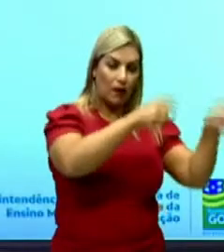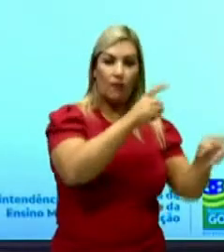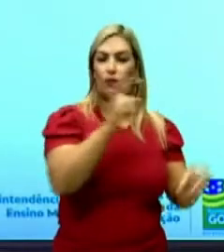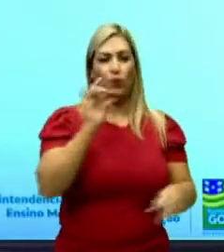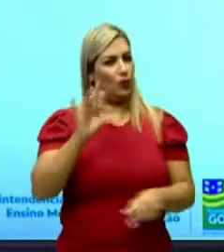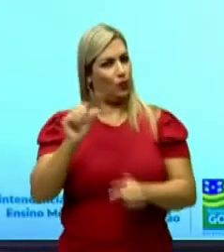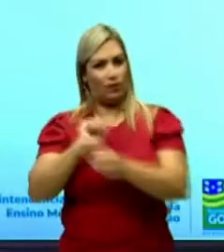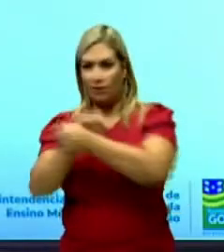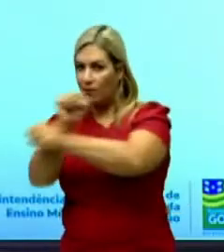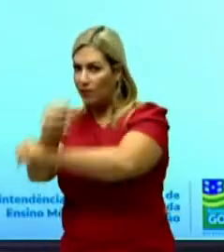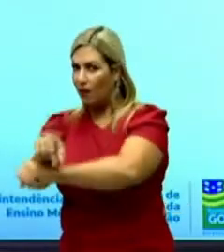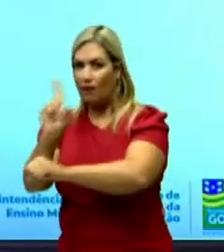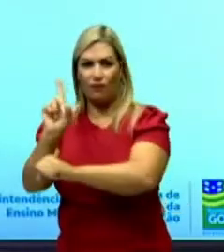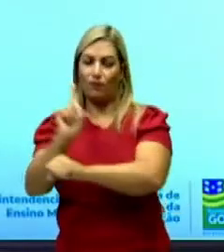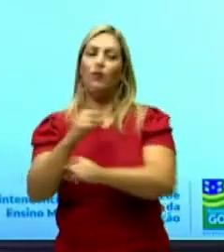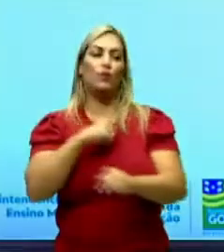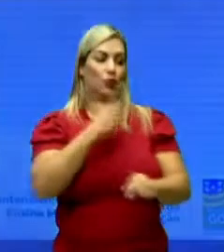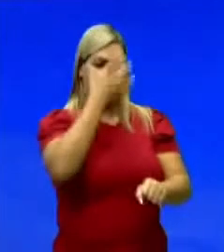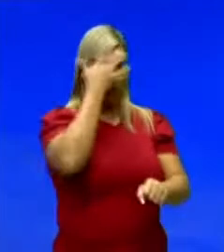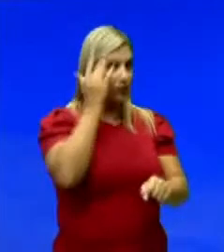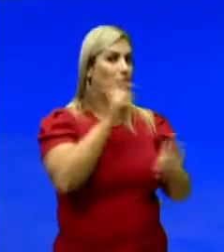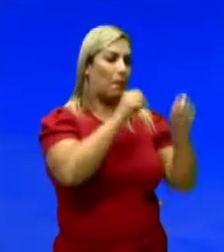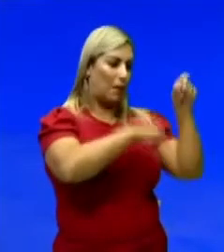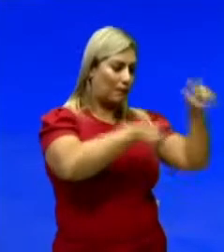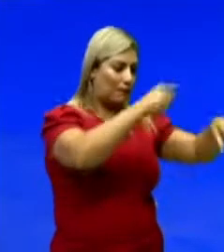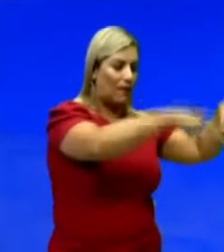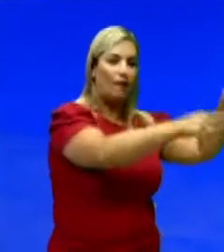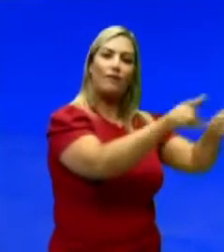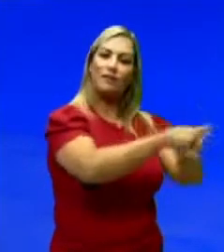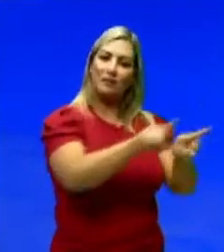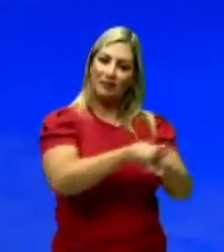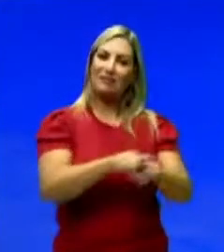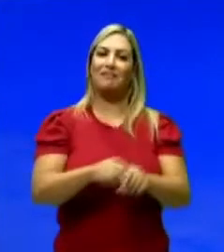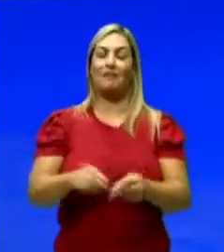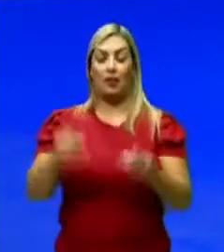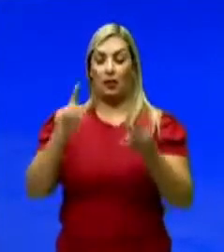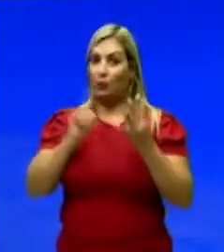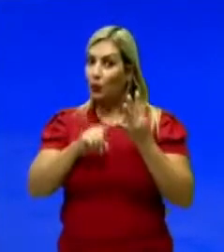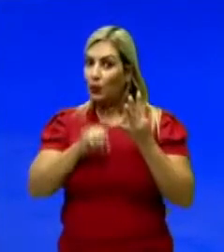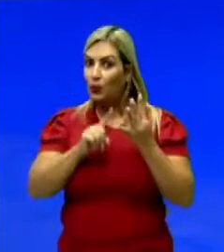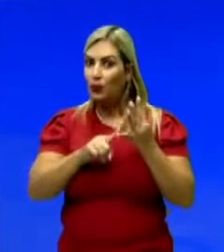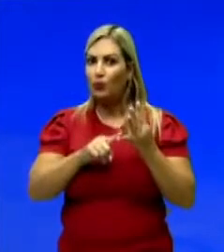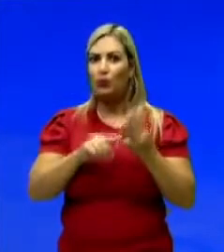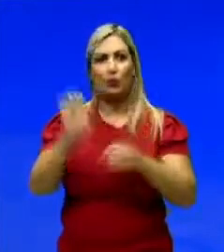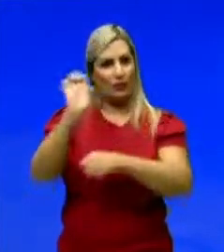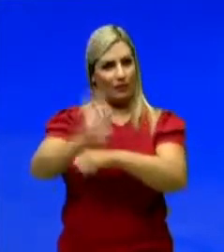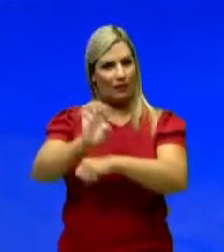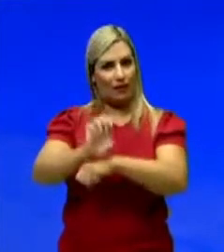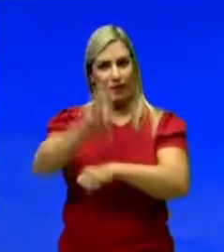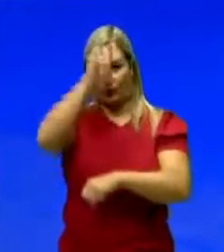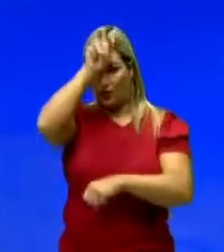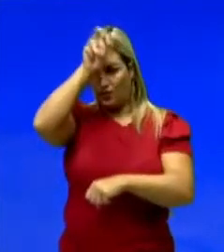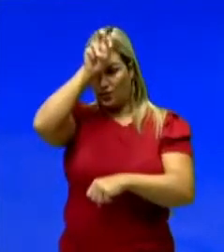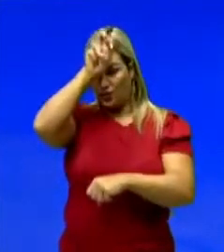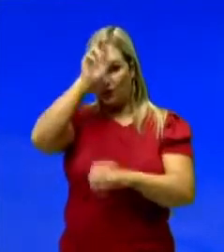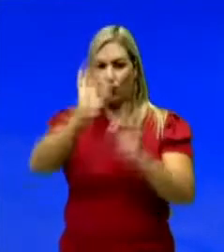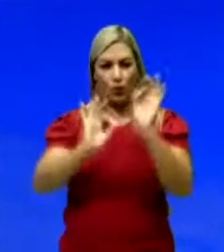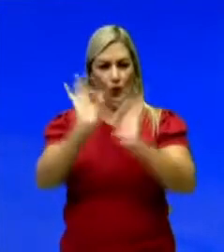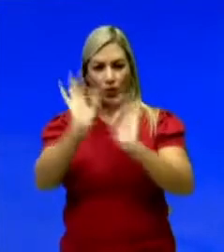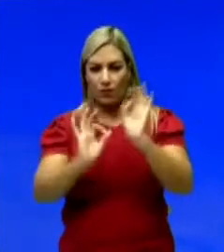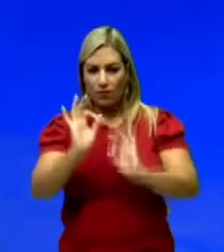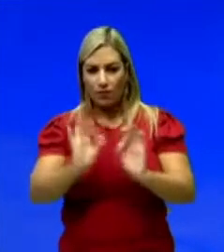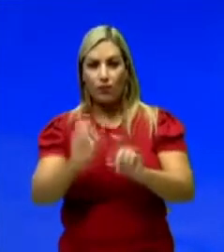escravos também existiam pequenos agricultores livres e por último né o estado egípcio né o